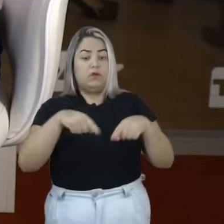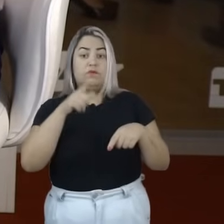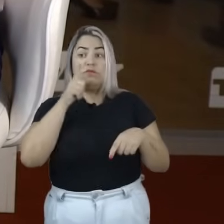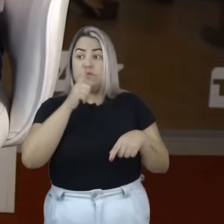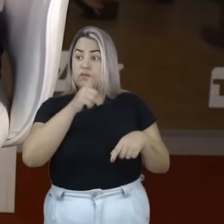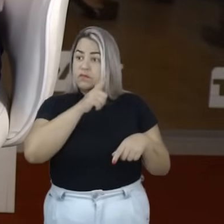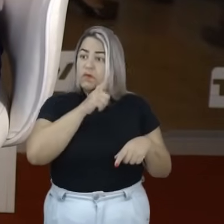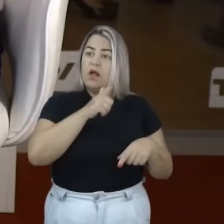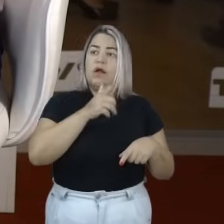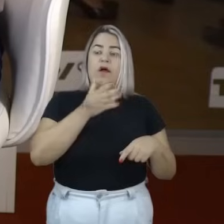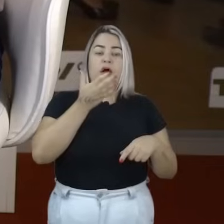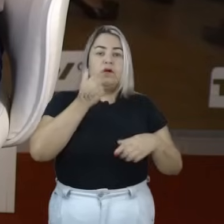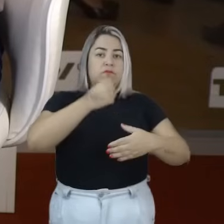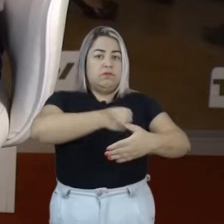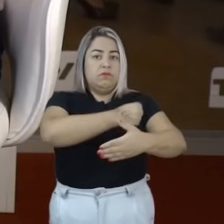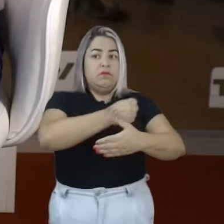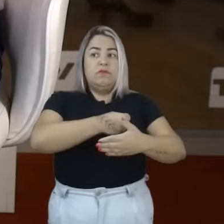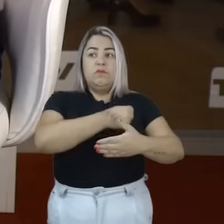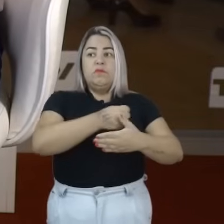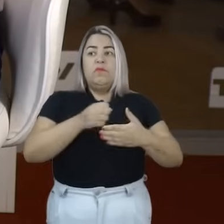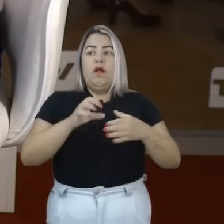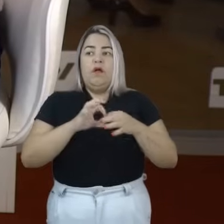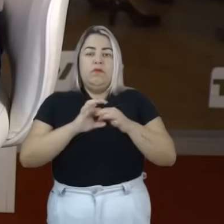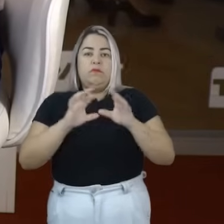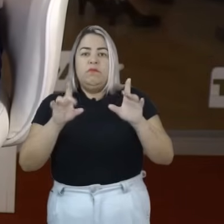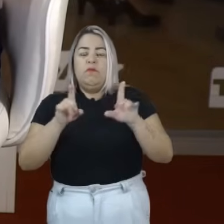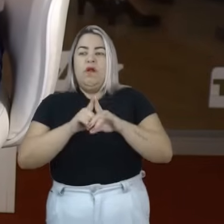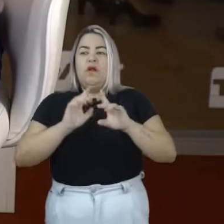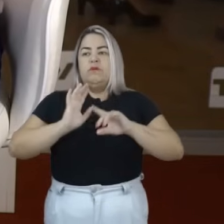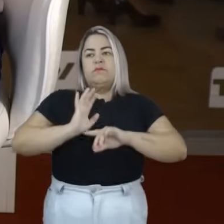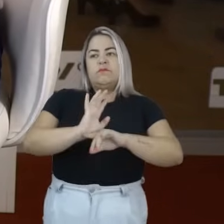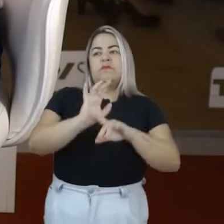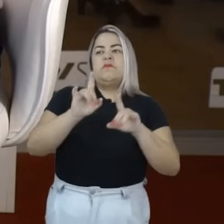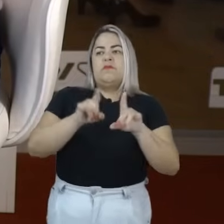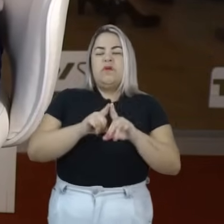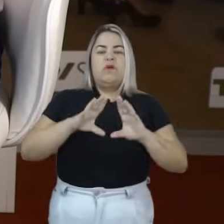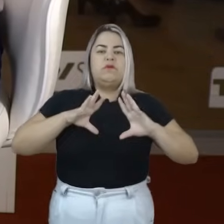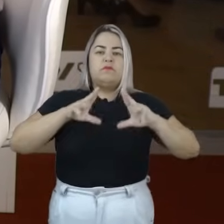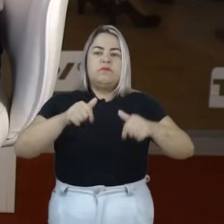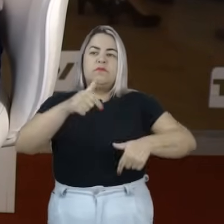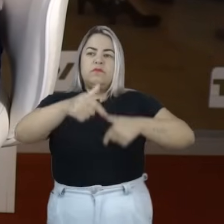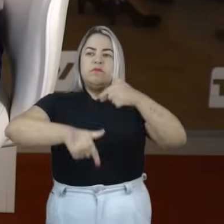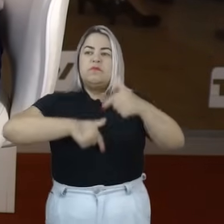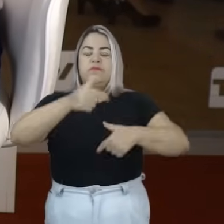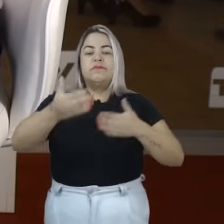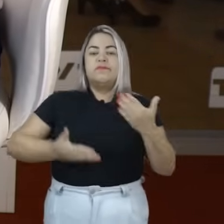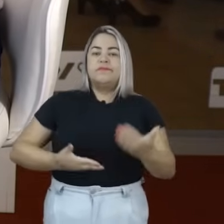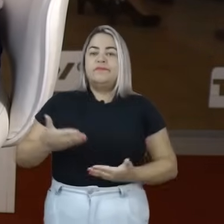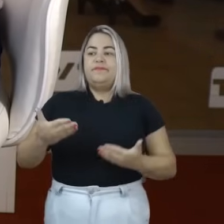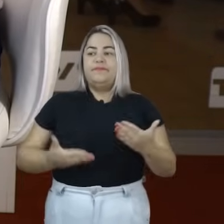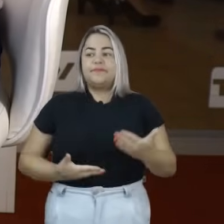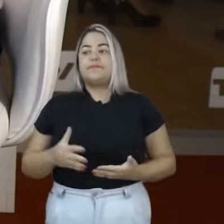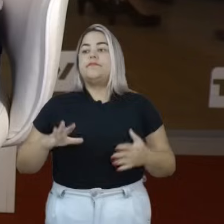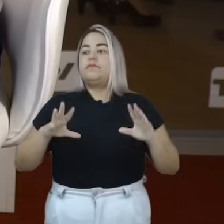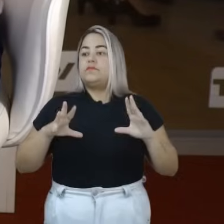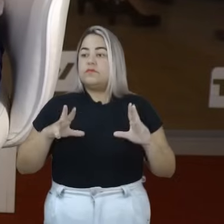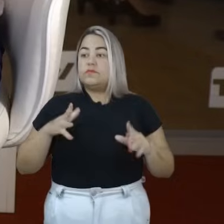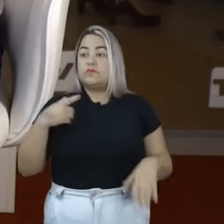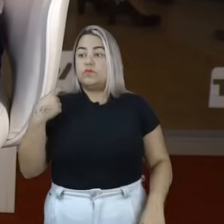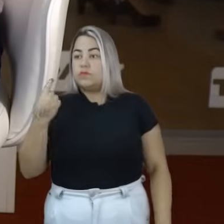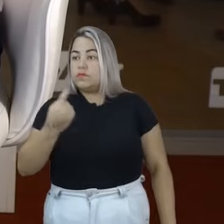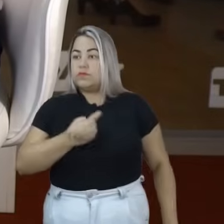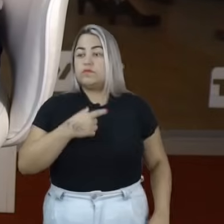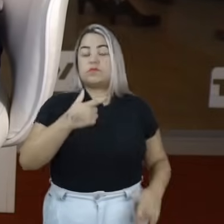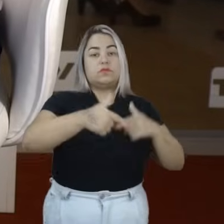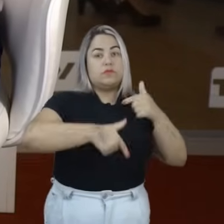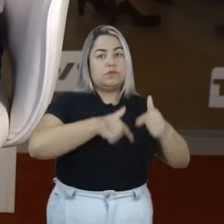da cozinha solidária, da produção, ou seja, é ali o que trabalha com serviço. Então, nós estamos